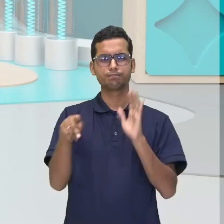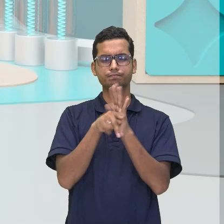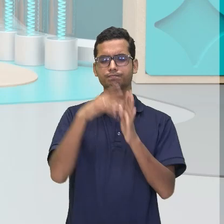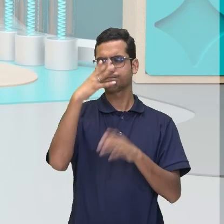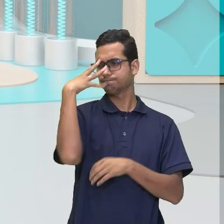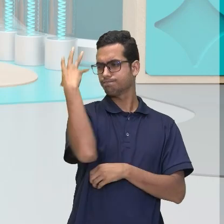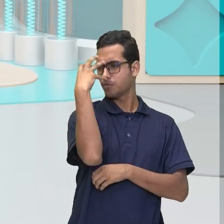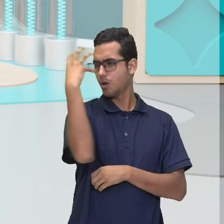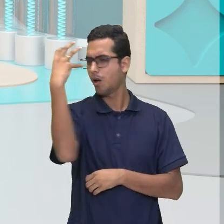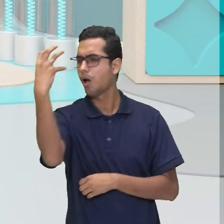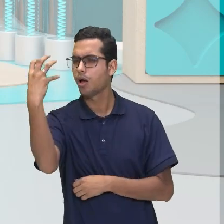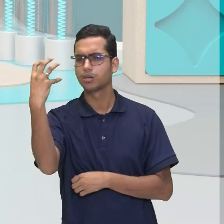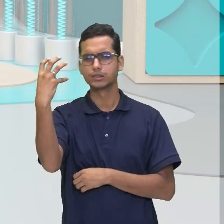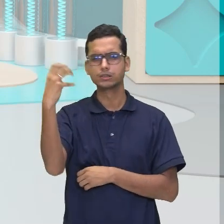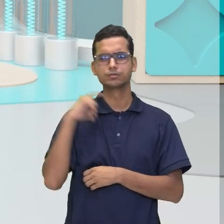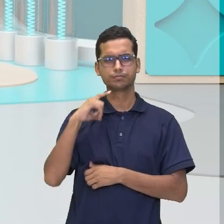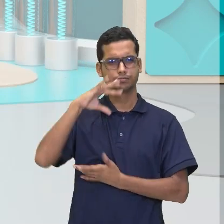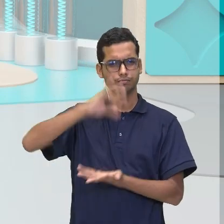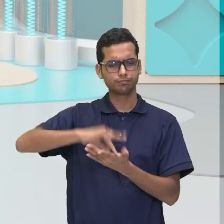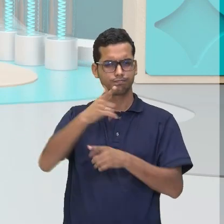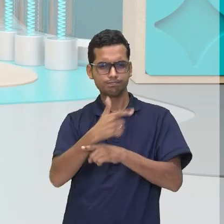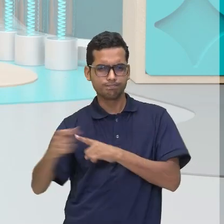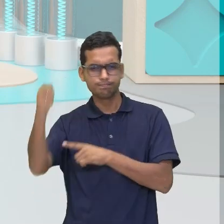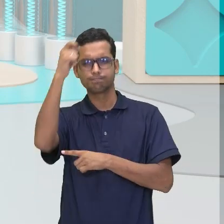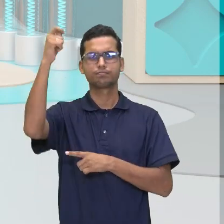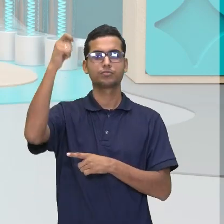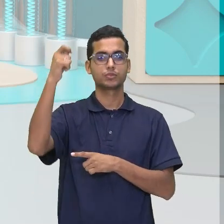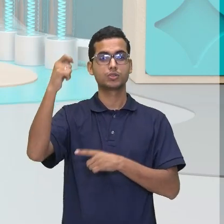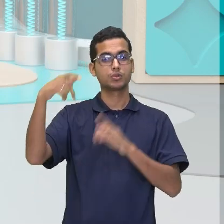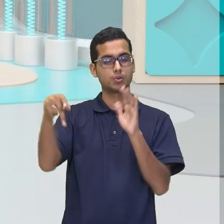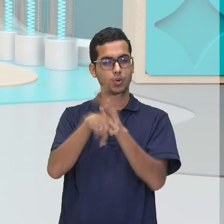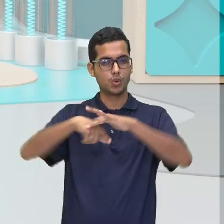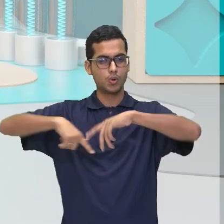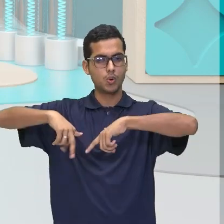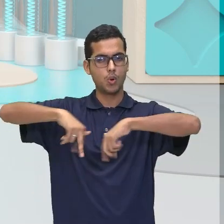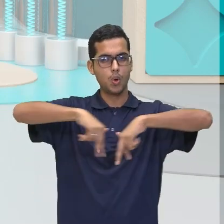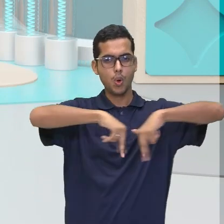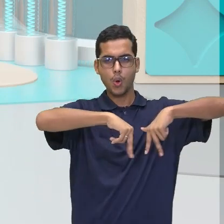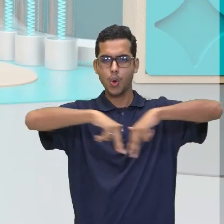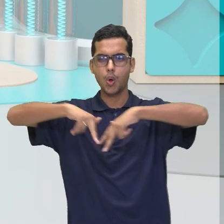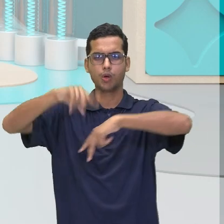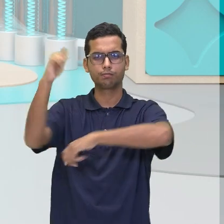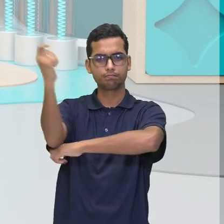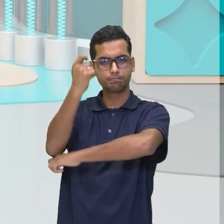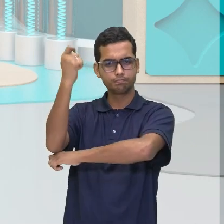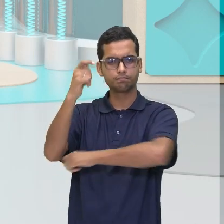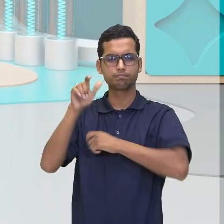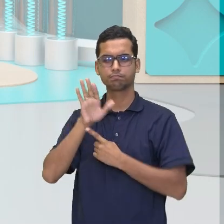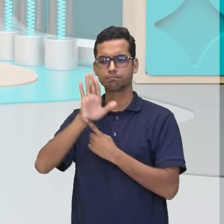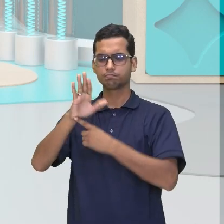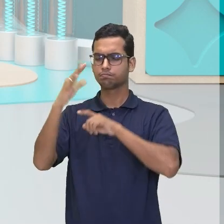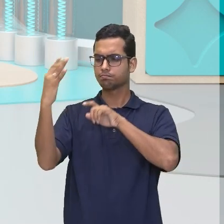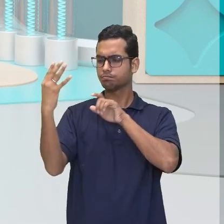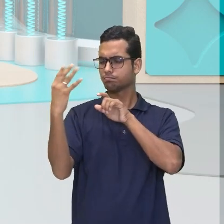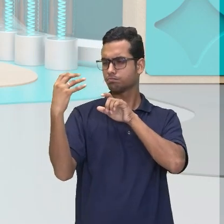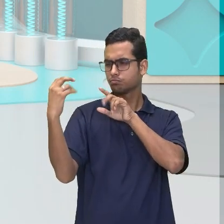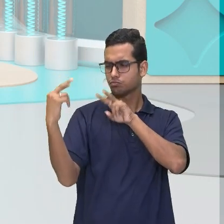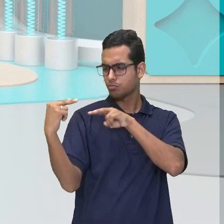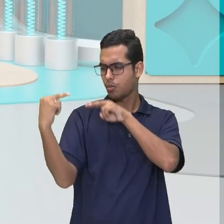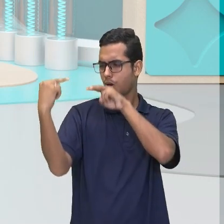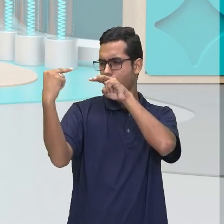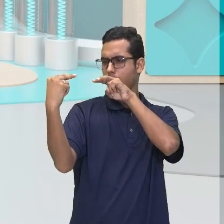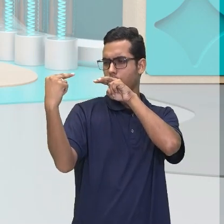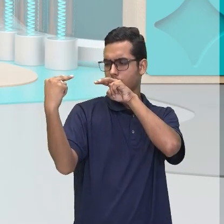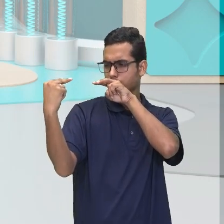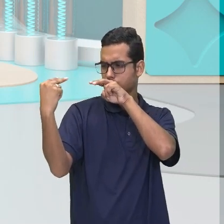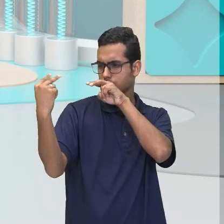da conquista, certo? O tango argentino, ele traz essa pegada da conquista, do fazer, do conquistar.